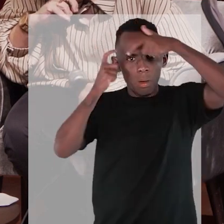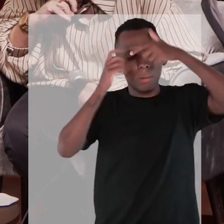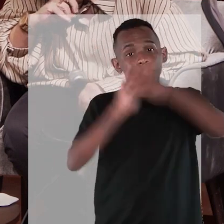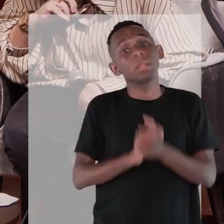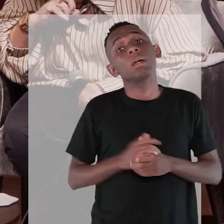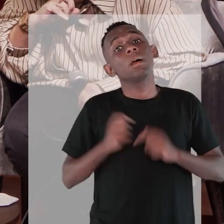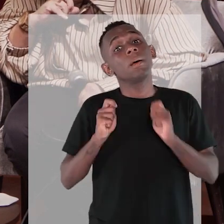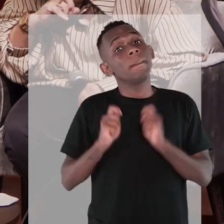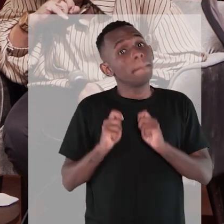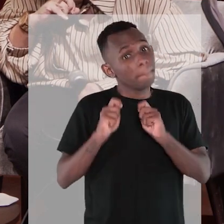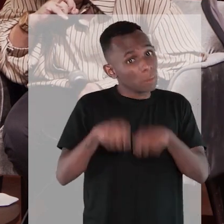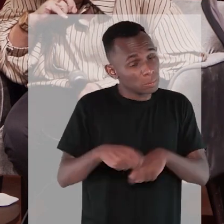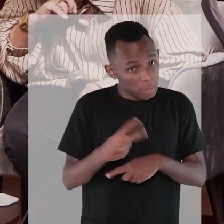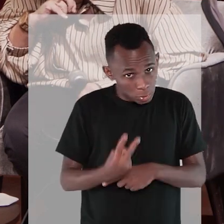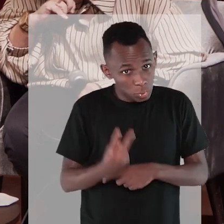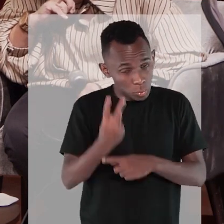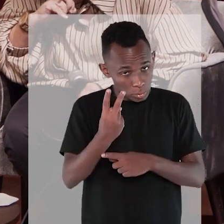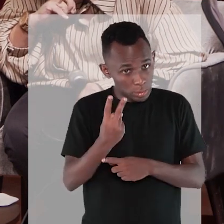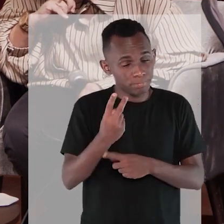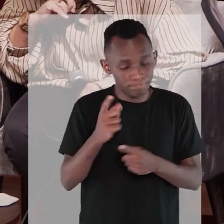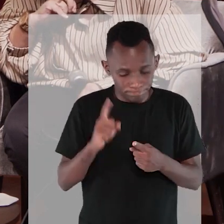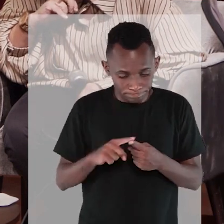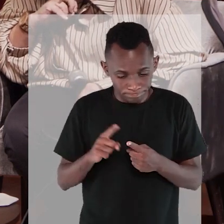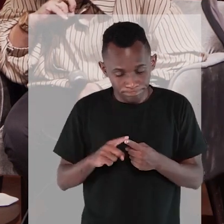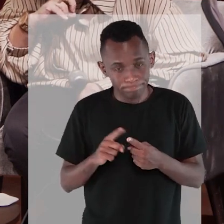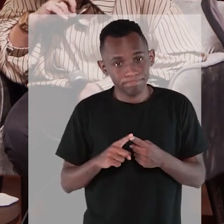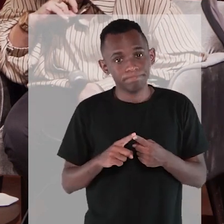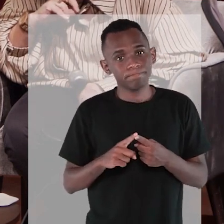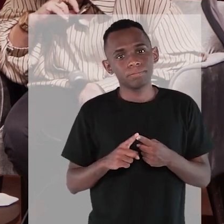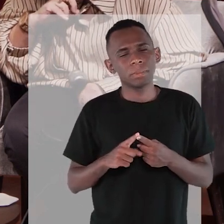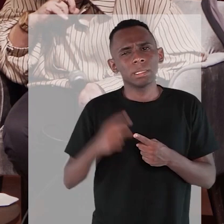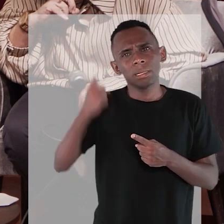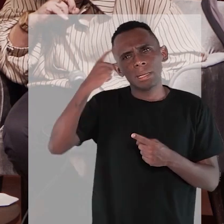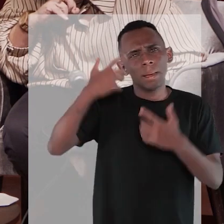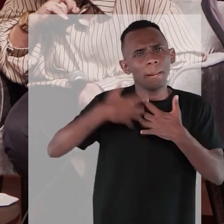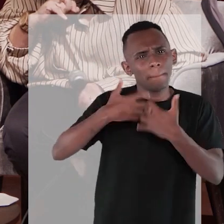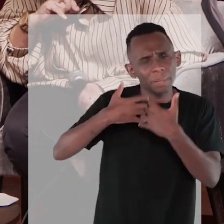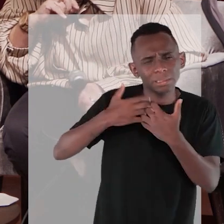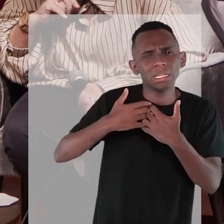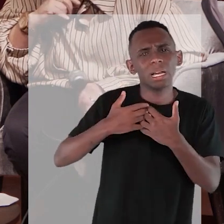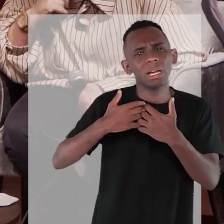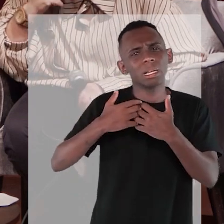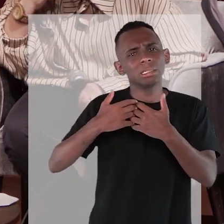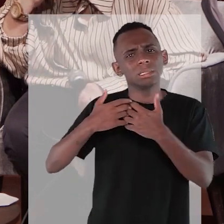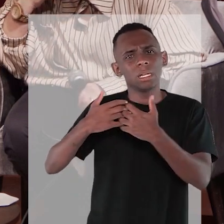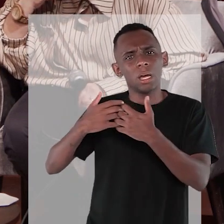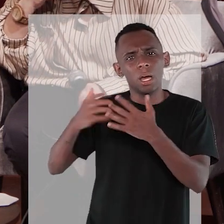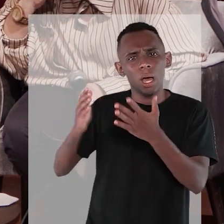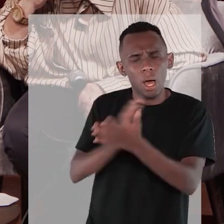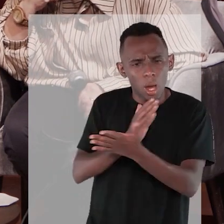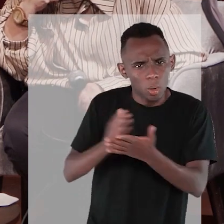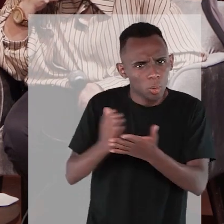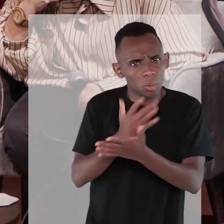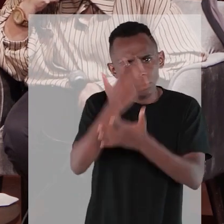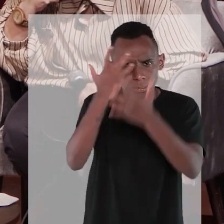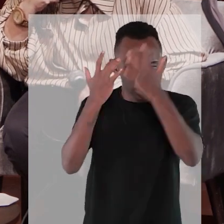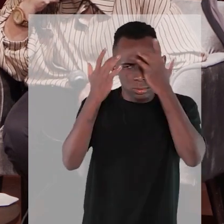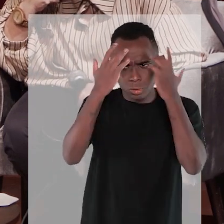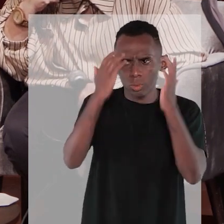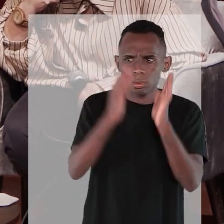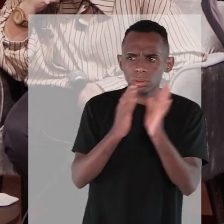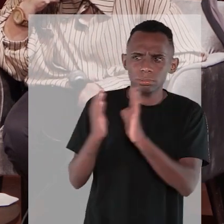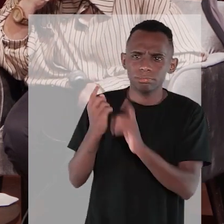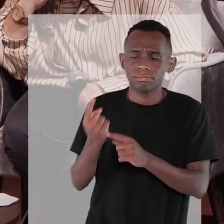possibilidades clássicas, que se nós pensarmos em Mussolini, enfim, não só, mas né, mesmo em casos que aí a gente, né,